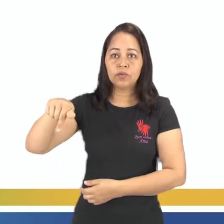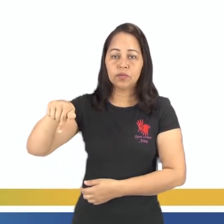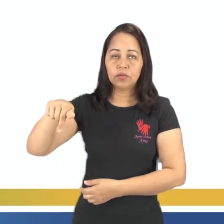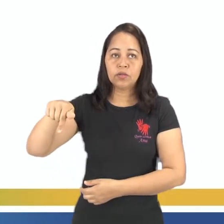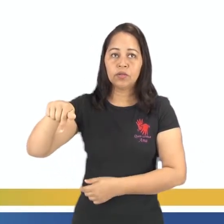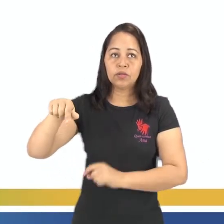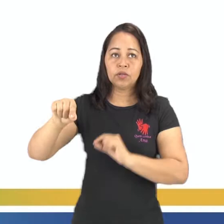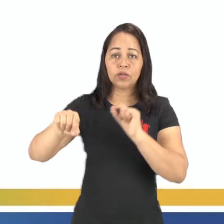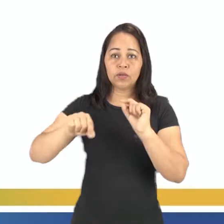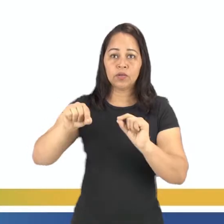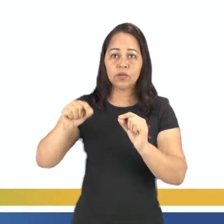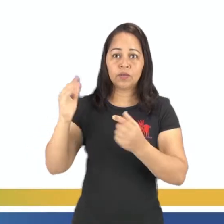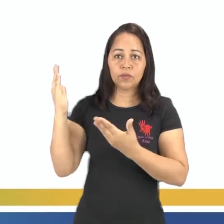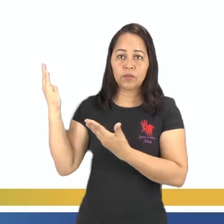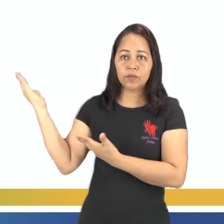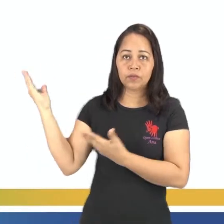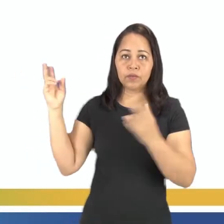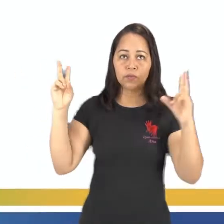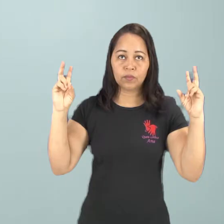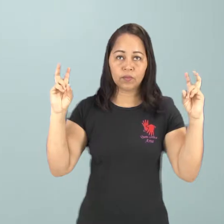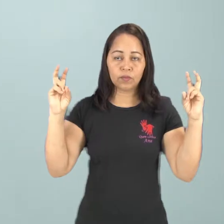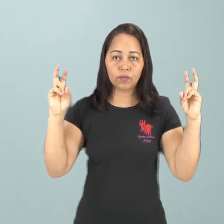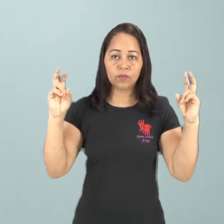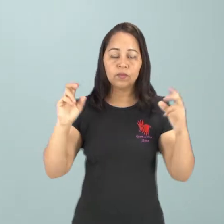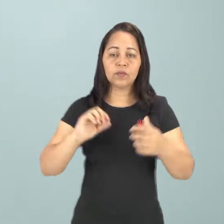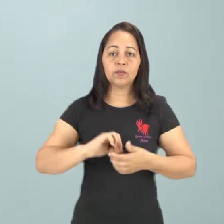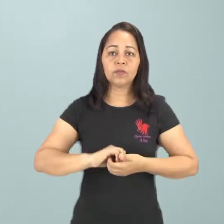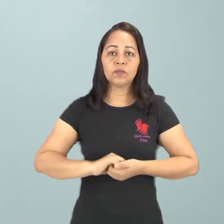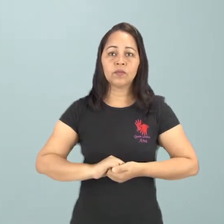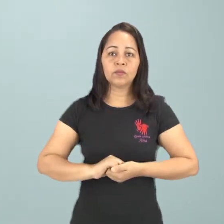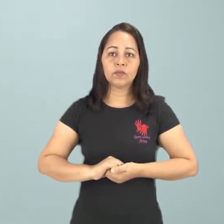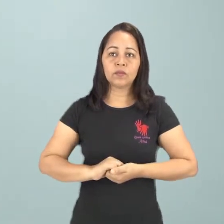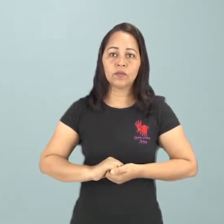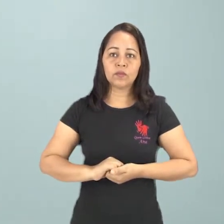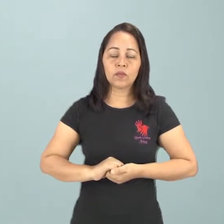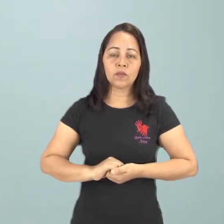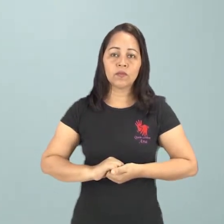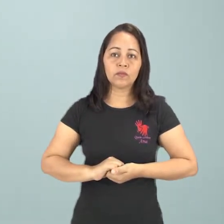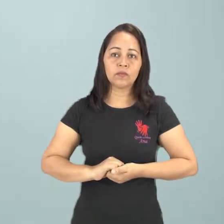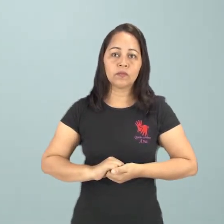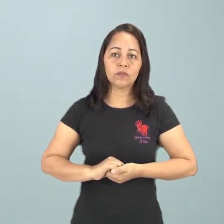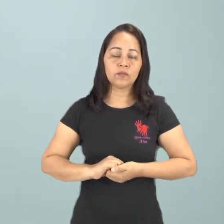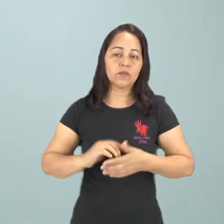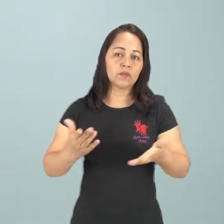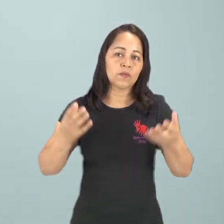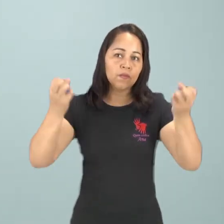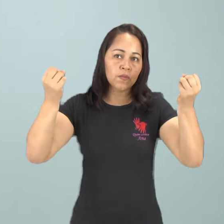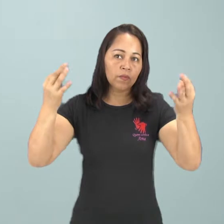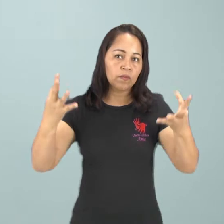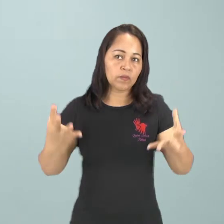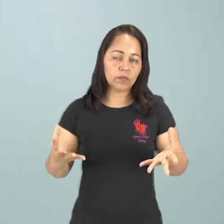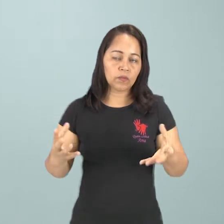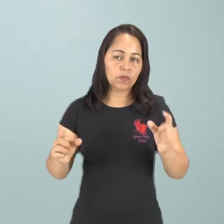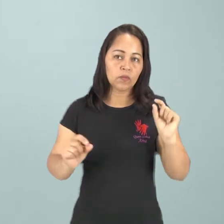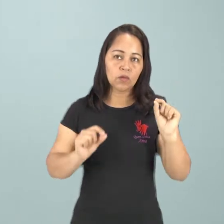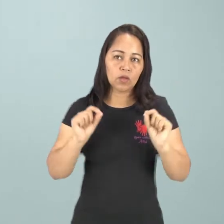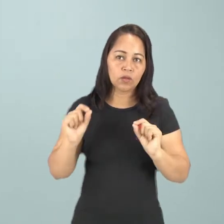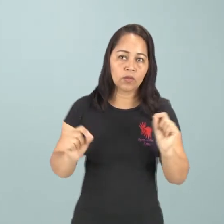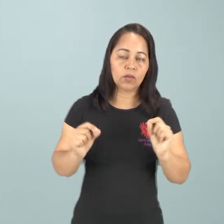noções primitivas da geometria. E aí, quando vamos falar sobre noções primitivas